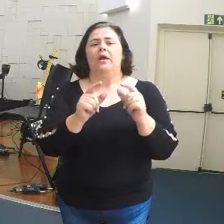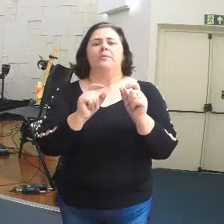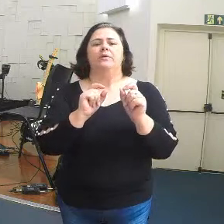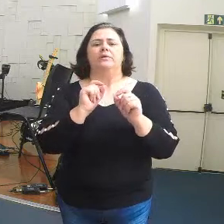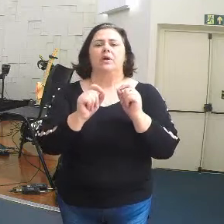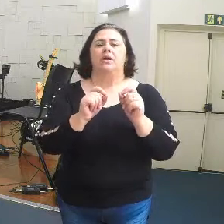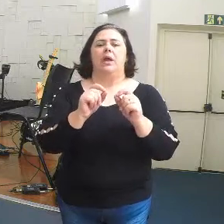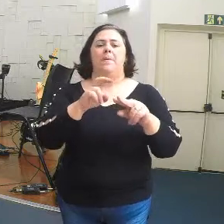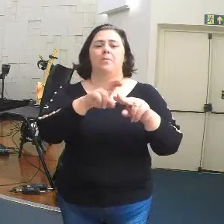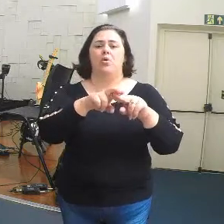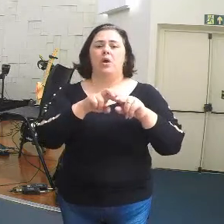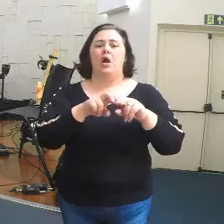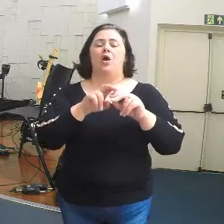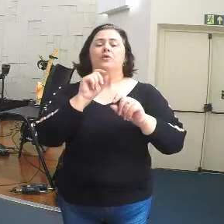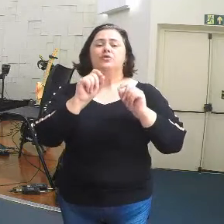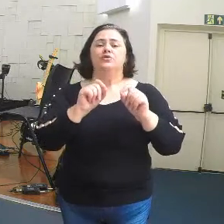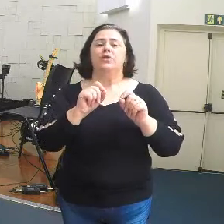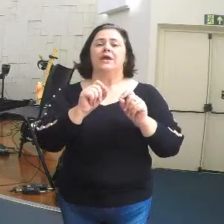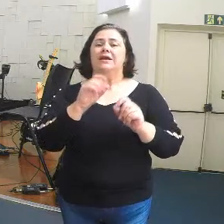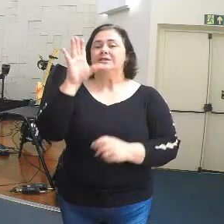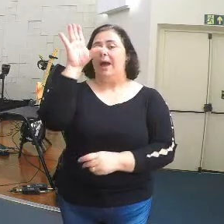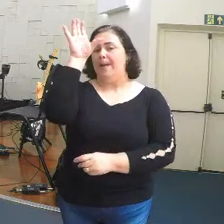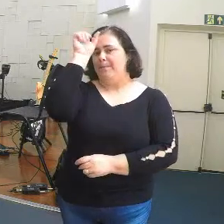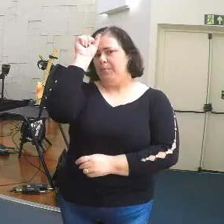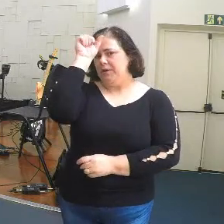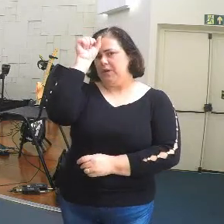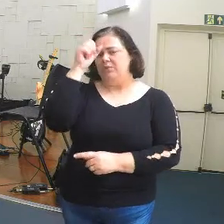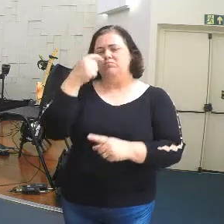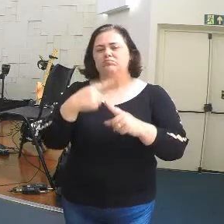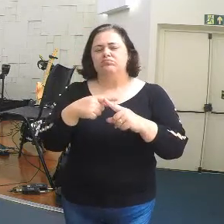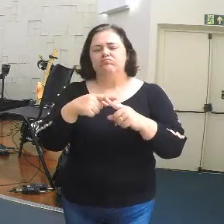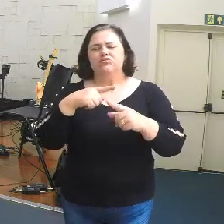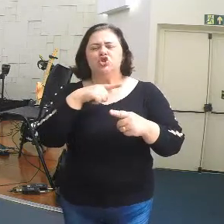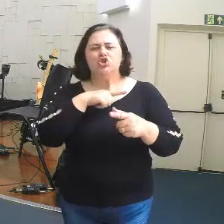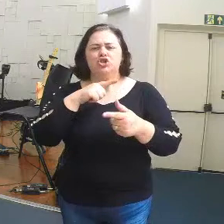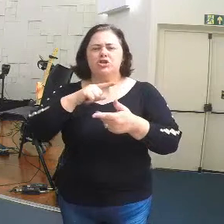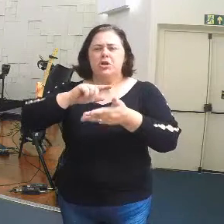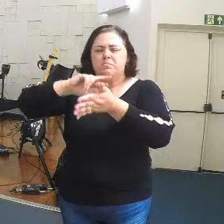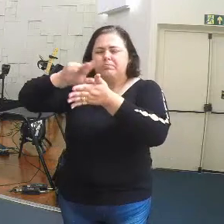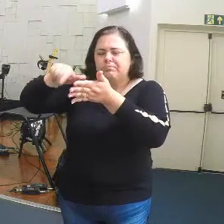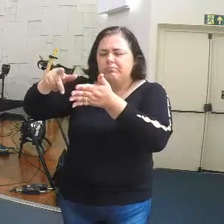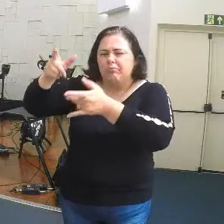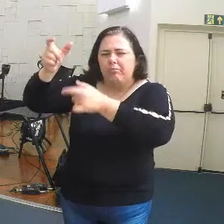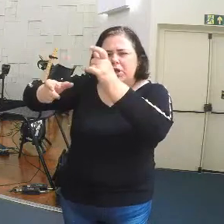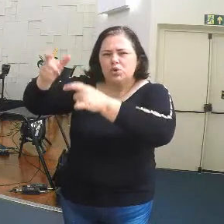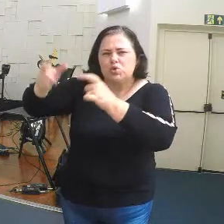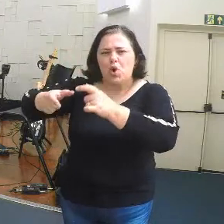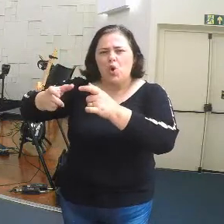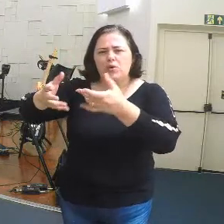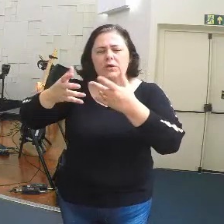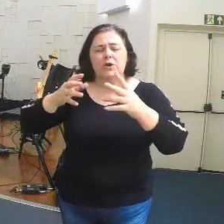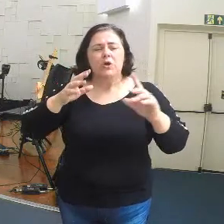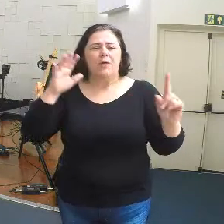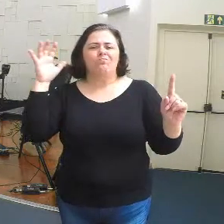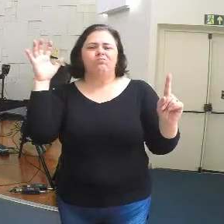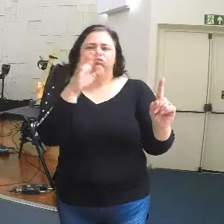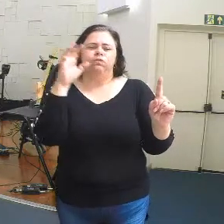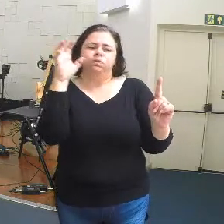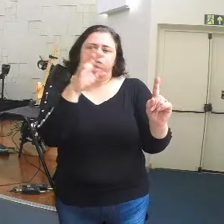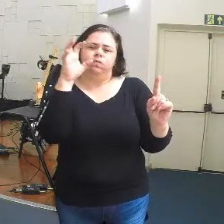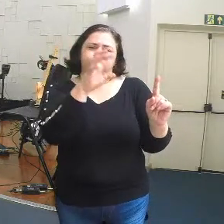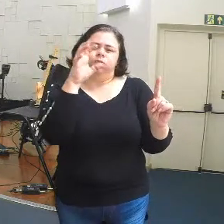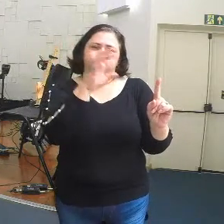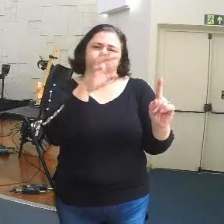doutrinária, porque por influência de muitos enganadores, aquelas igrejas estavam abandonando a